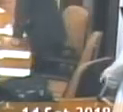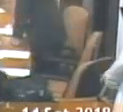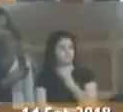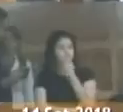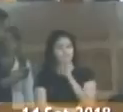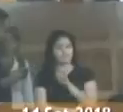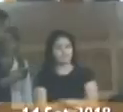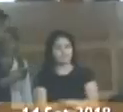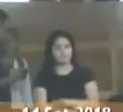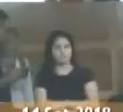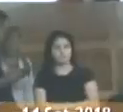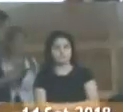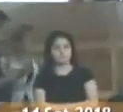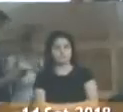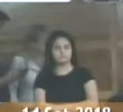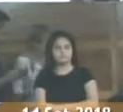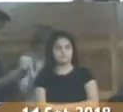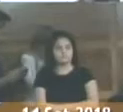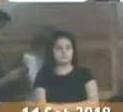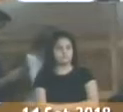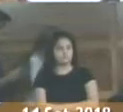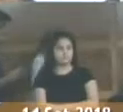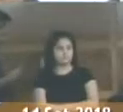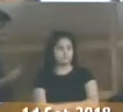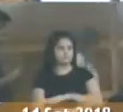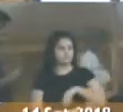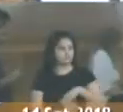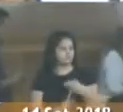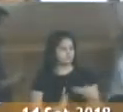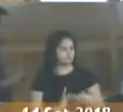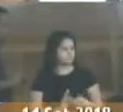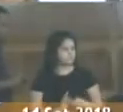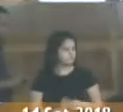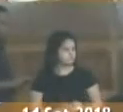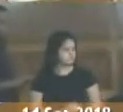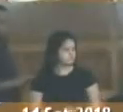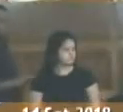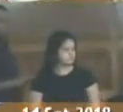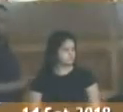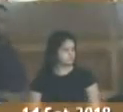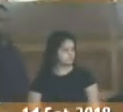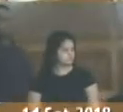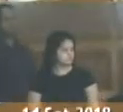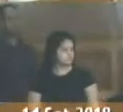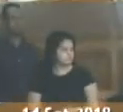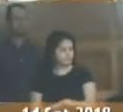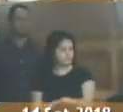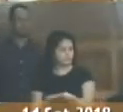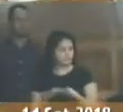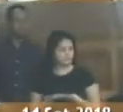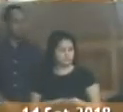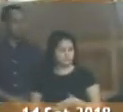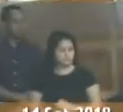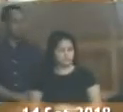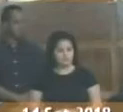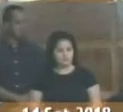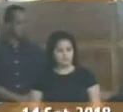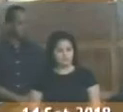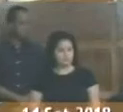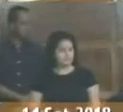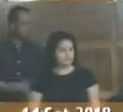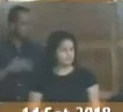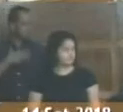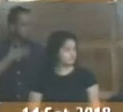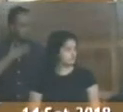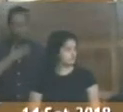Boa tarde a todos e a todas. Sejam bem-vindos.